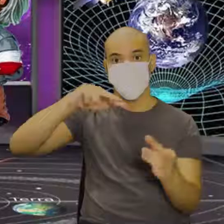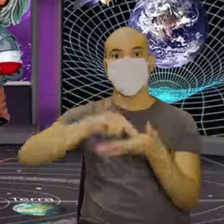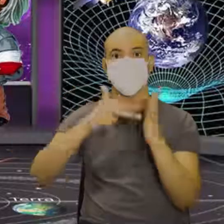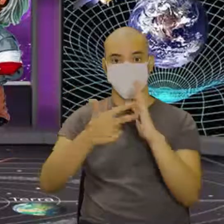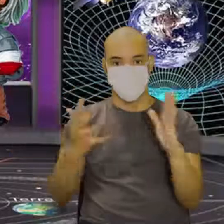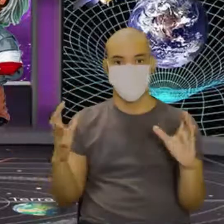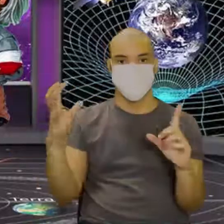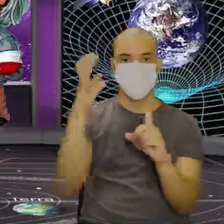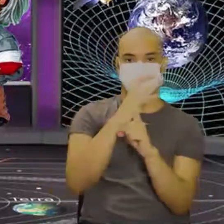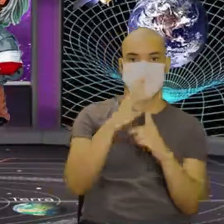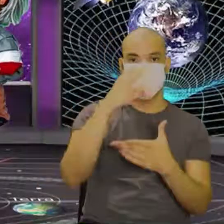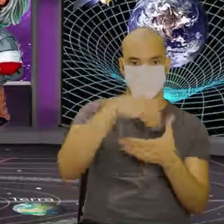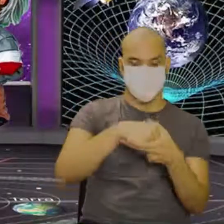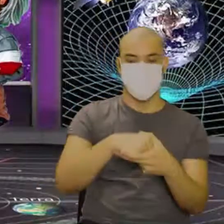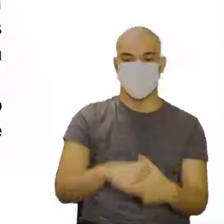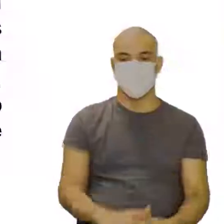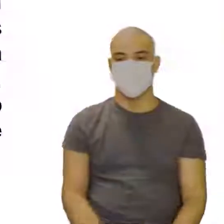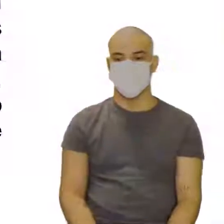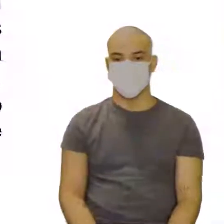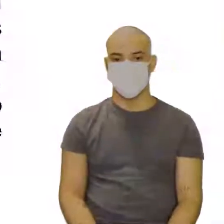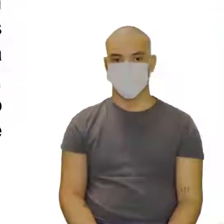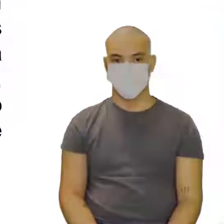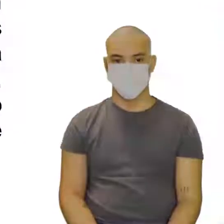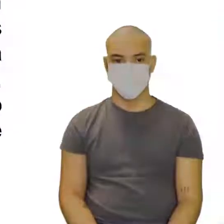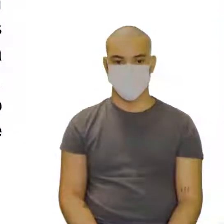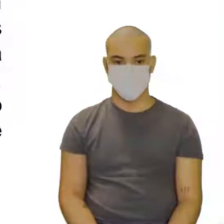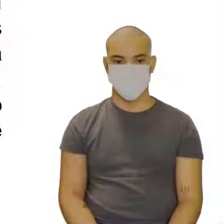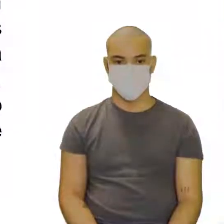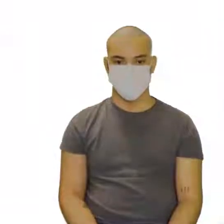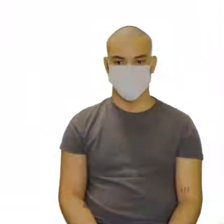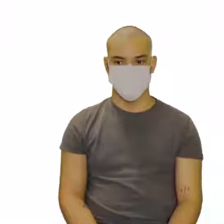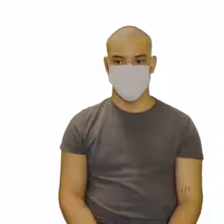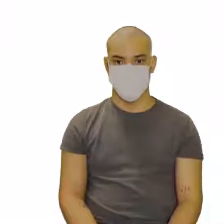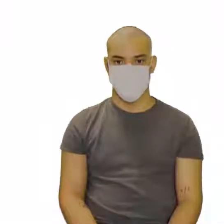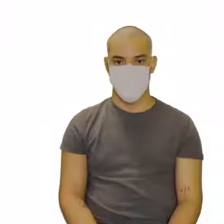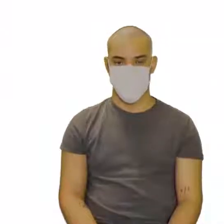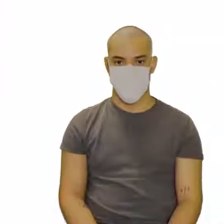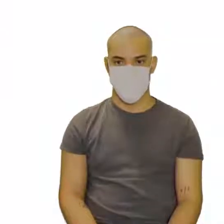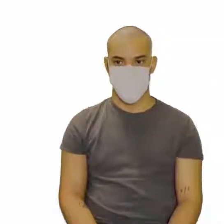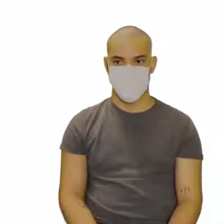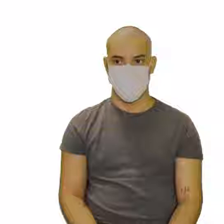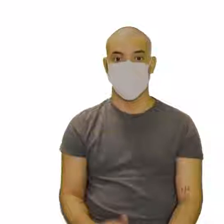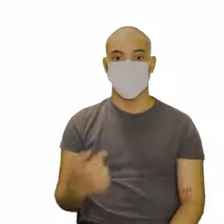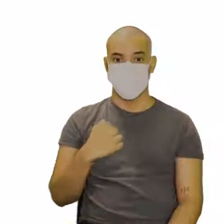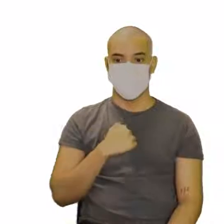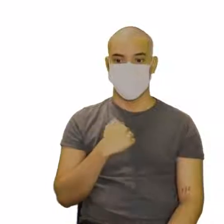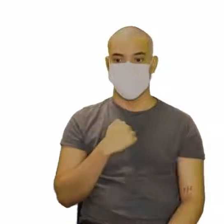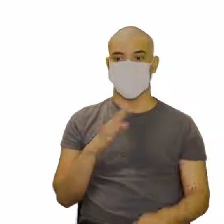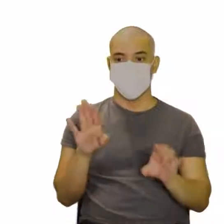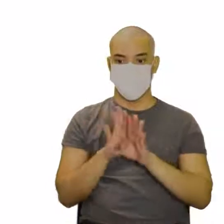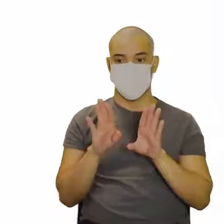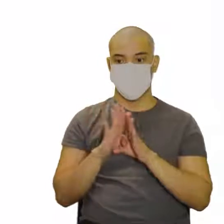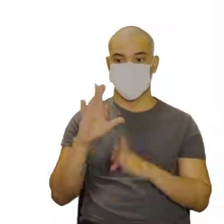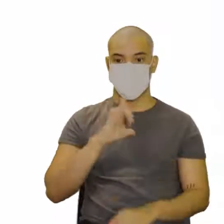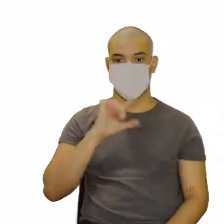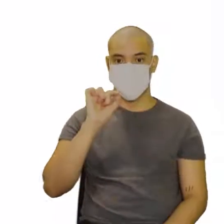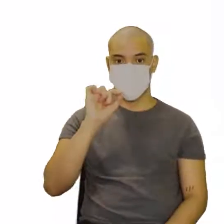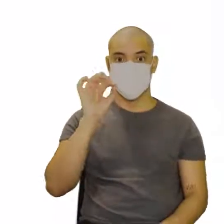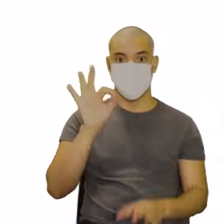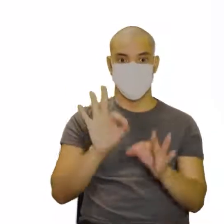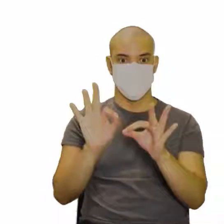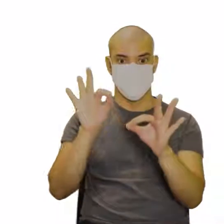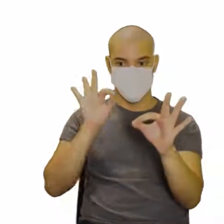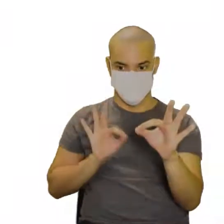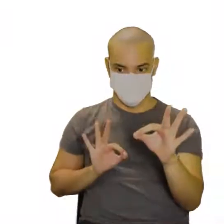ok? Vamos continuar, pessoal, olha só. Então, ali, eu também tenho a questão da distância,